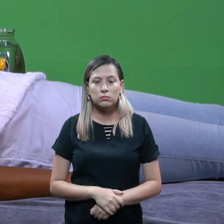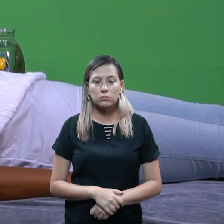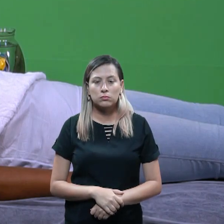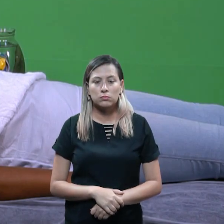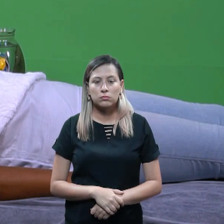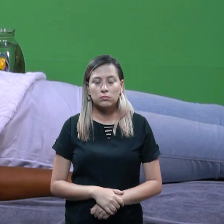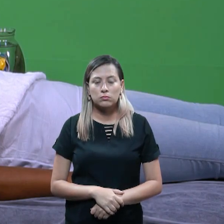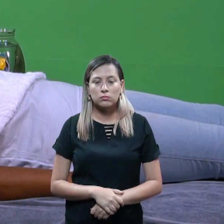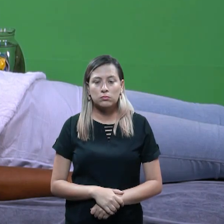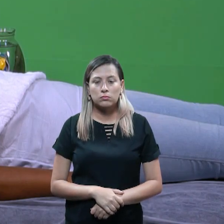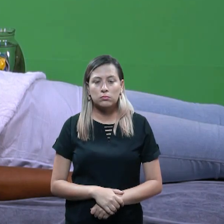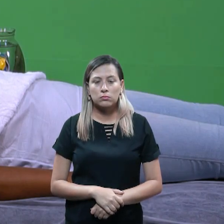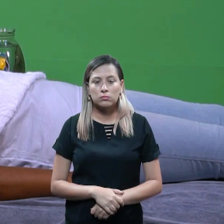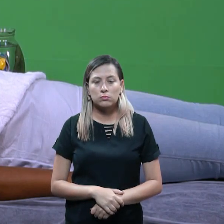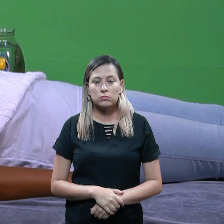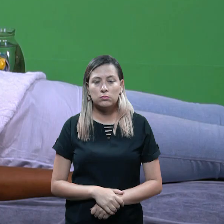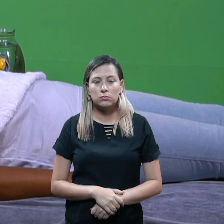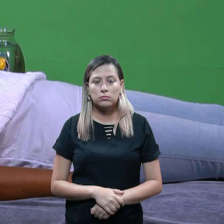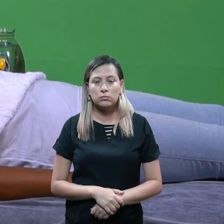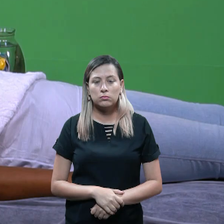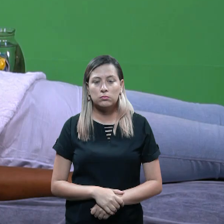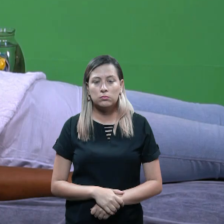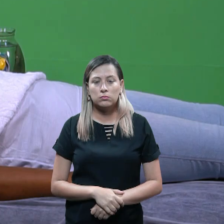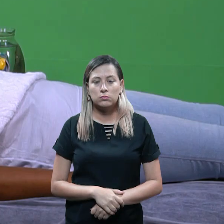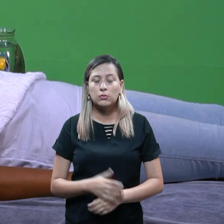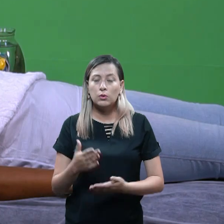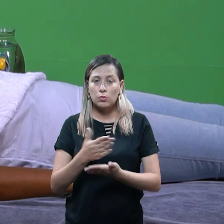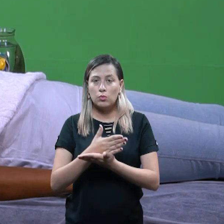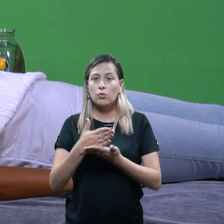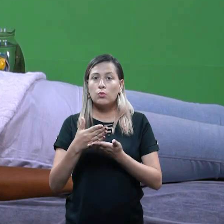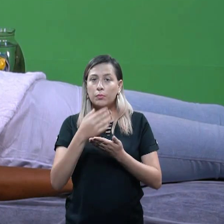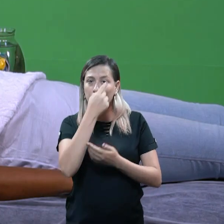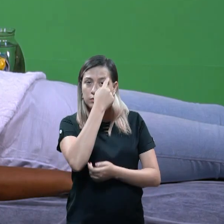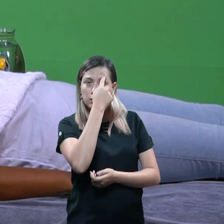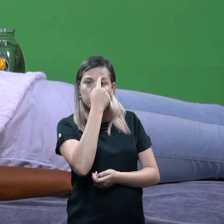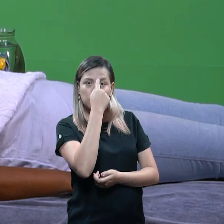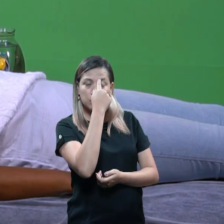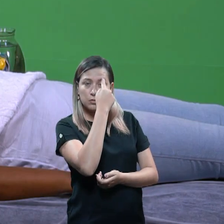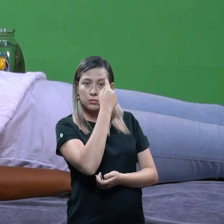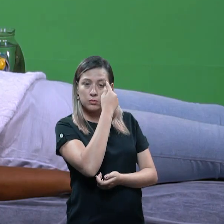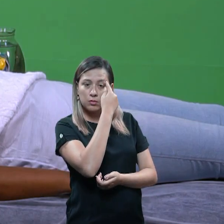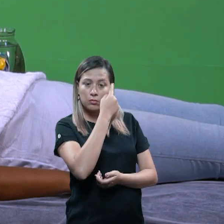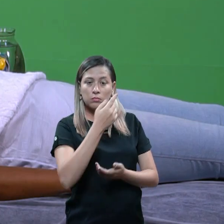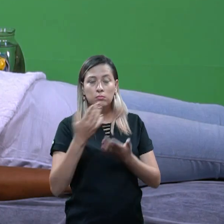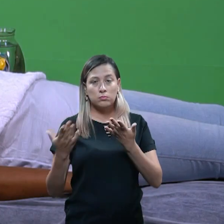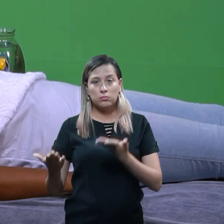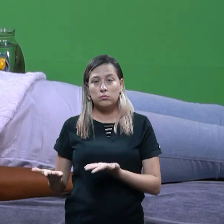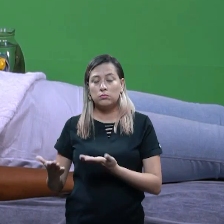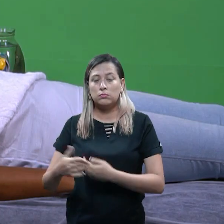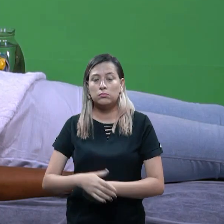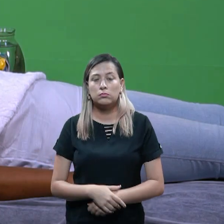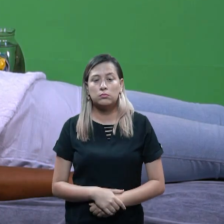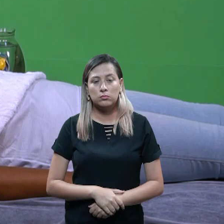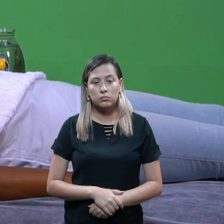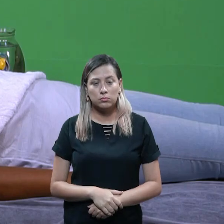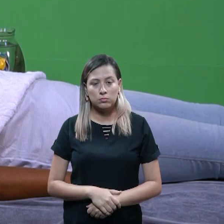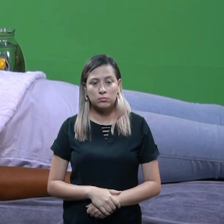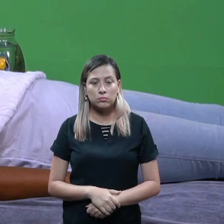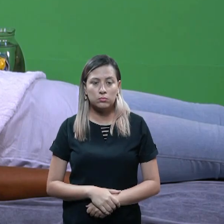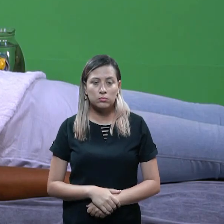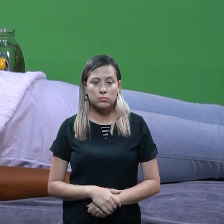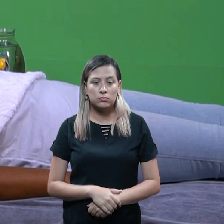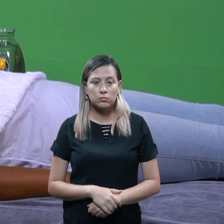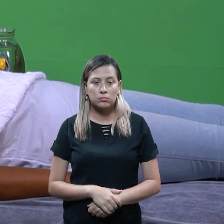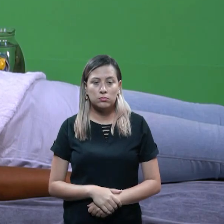início da sobrancelha dela vai ser este aqui, ó. Eu vou riscar aqui